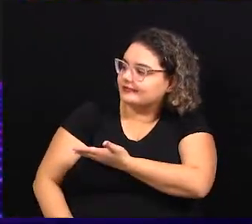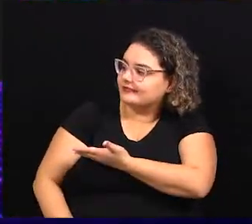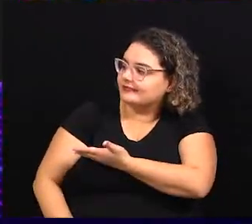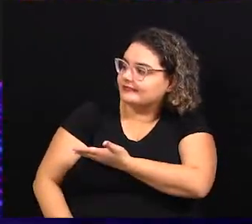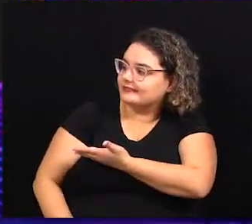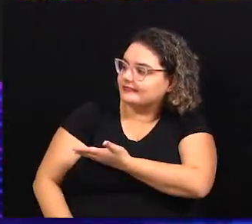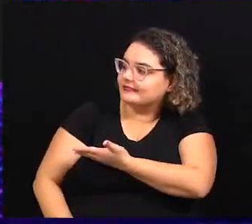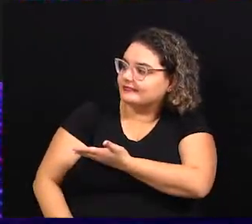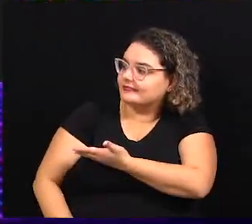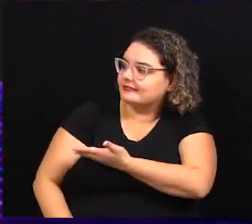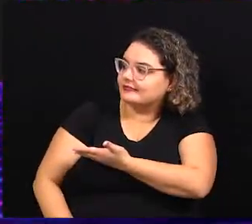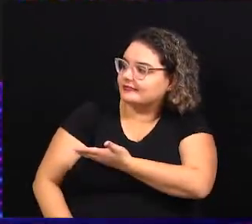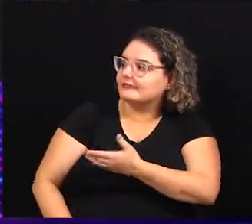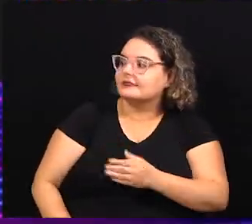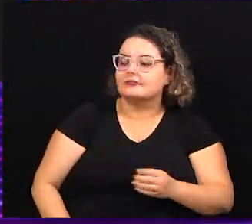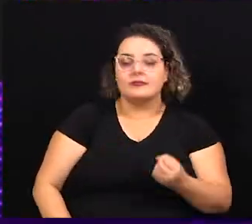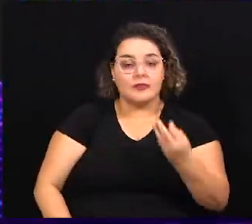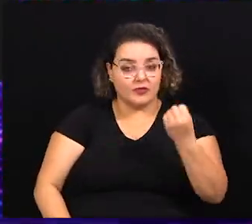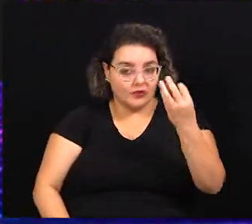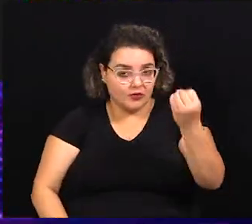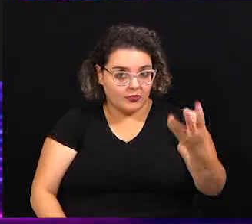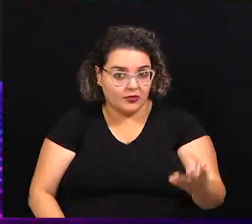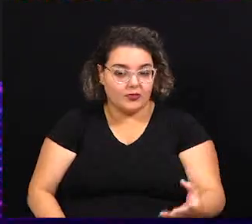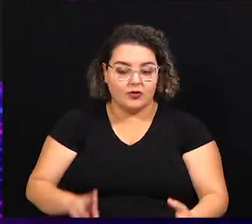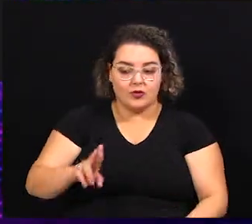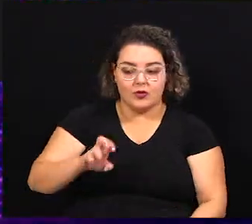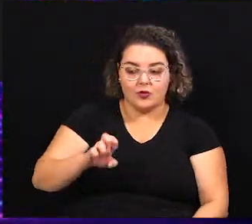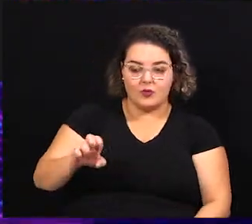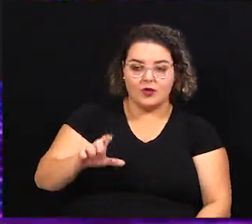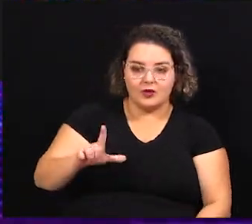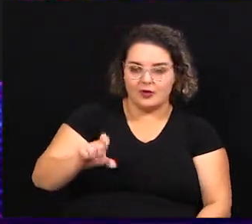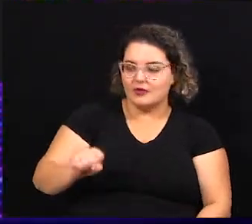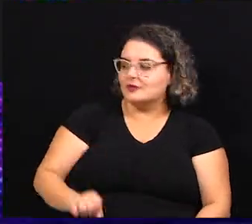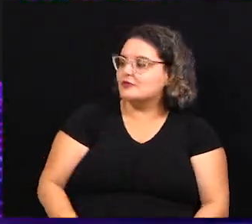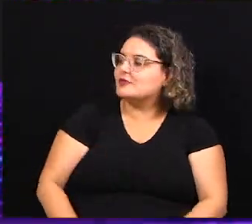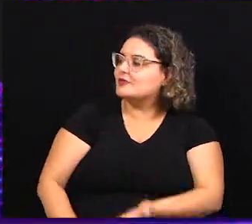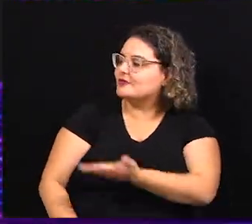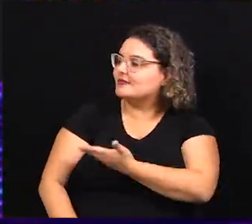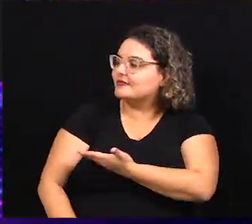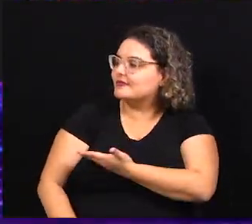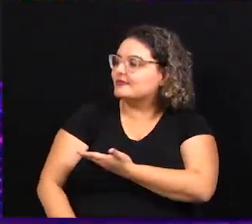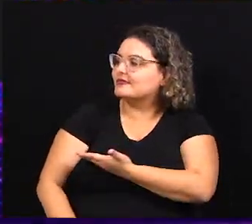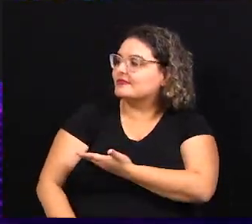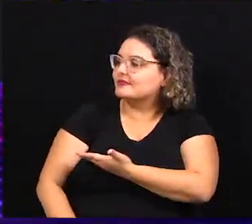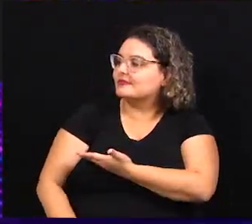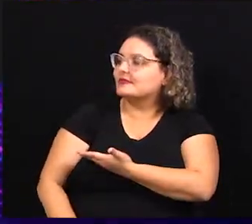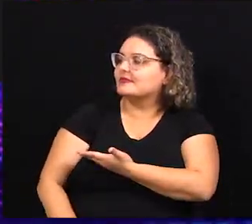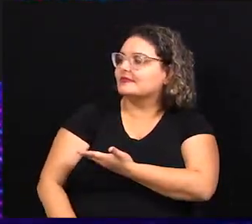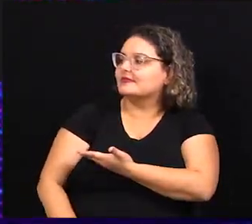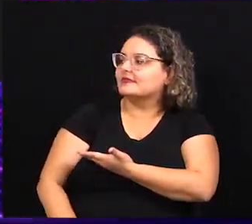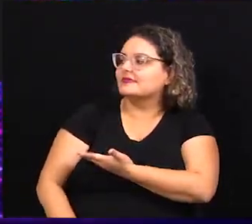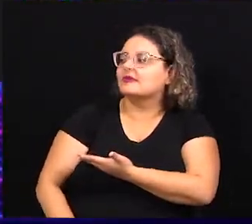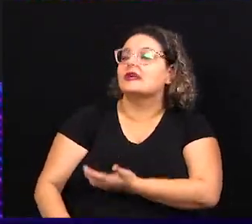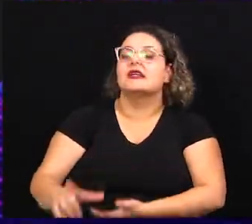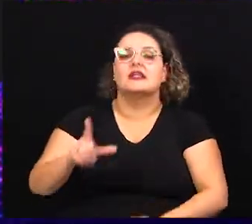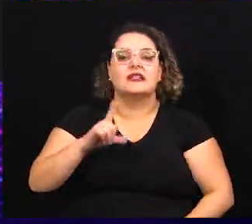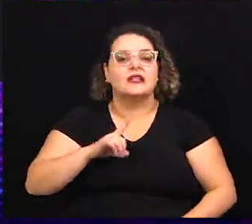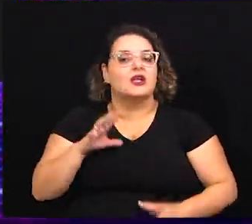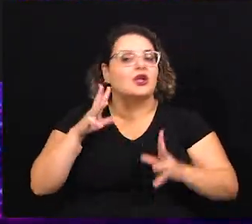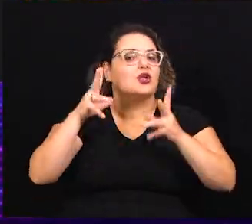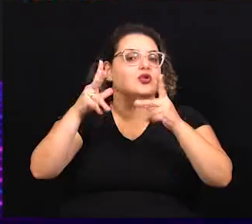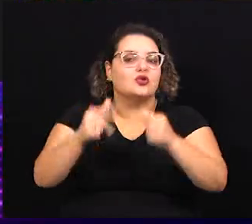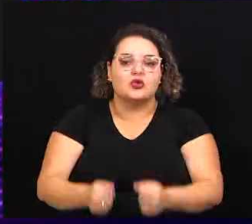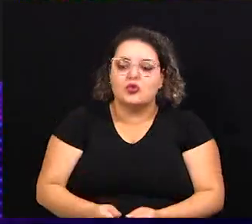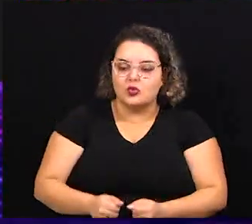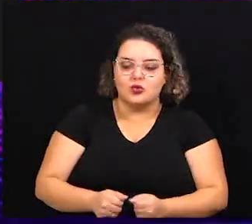@Ives_Tomazini, que eu vou colocar rios curtos, pílulas, né, dessa viagem. E me segue também no YouTube, que no meu canal chama Ives Tomazini. Lá vai ter o book trailer